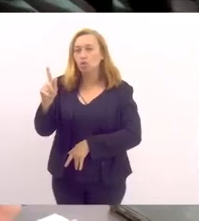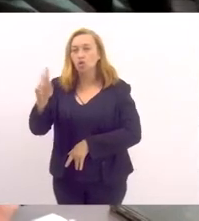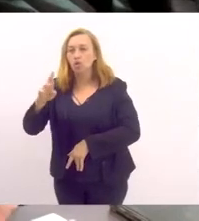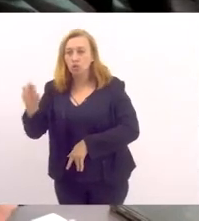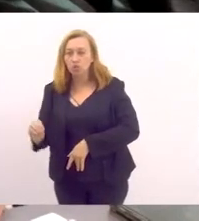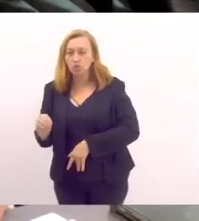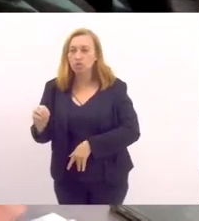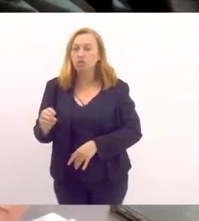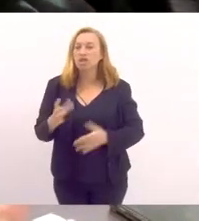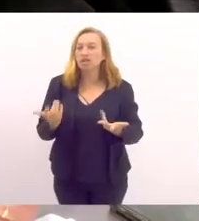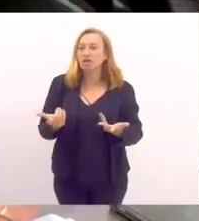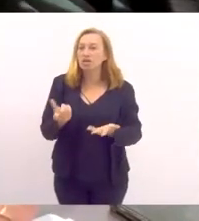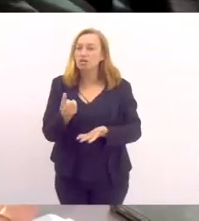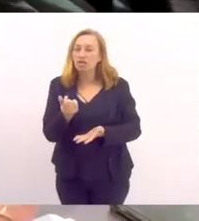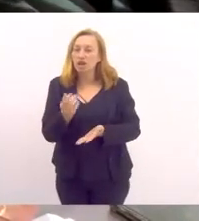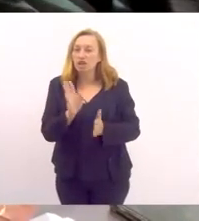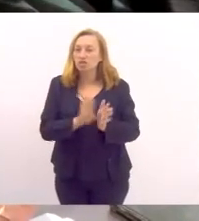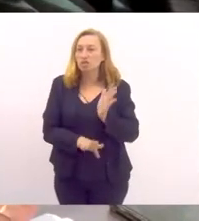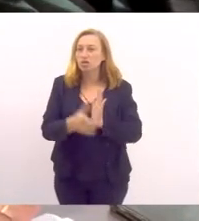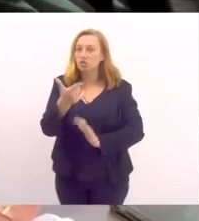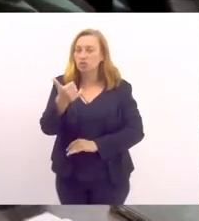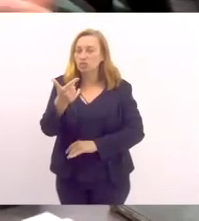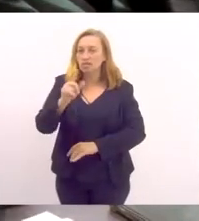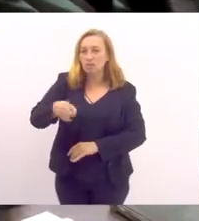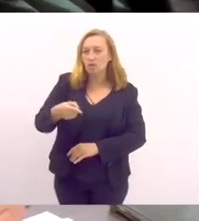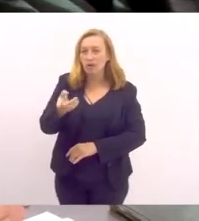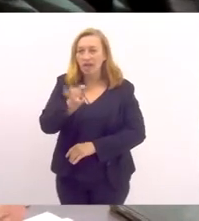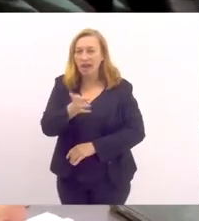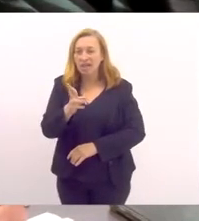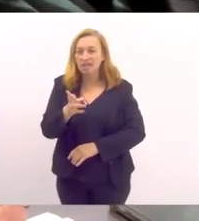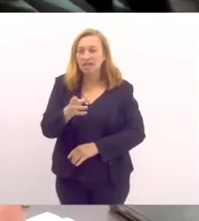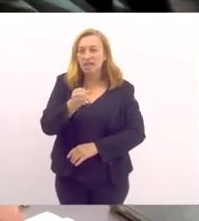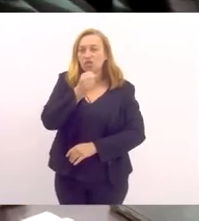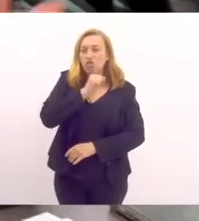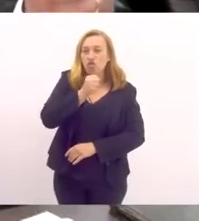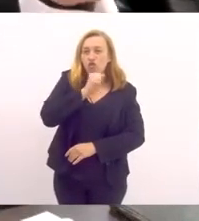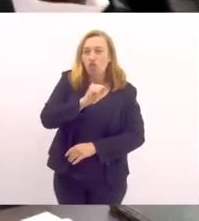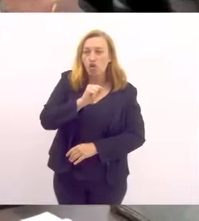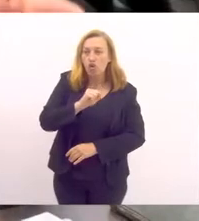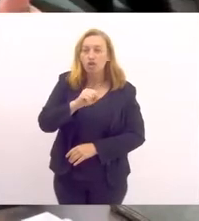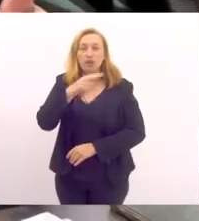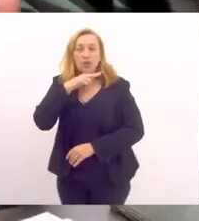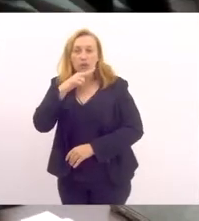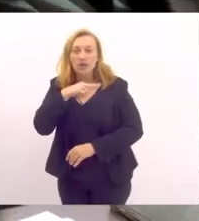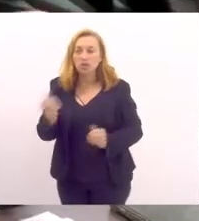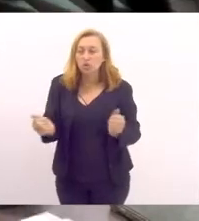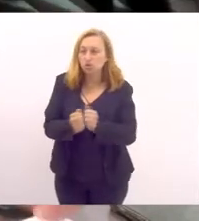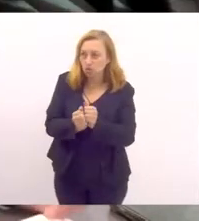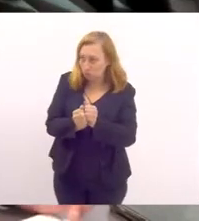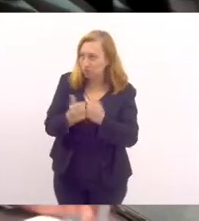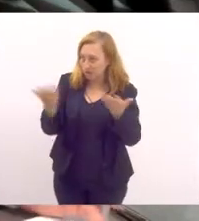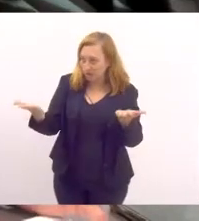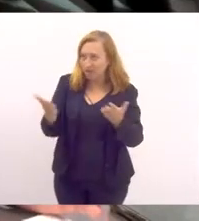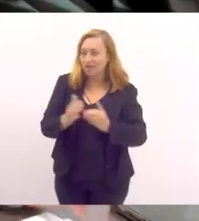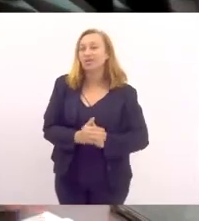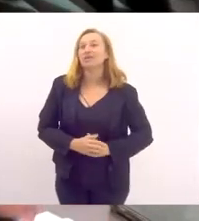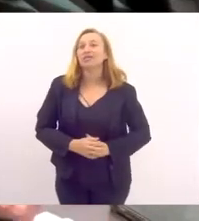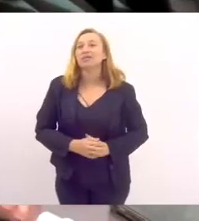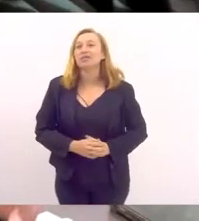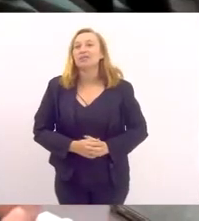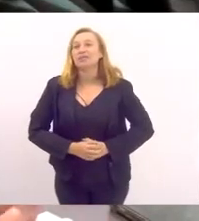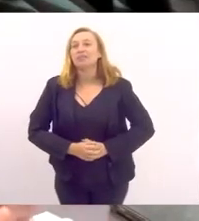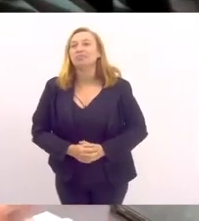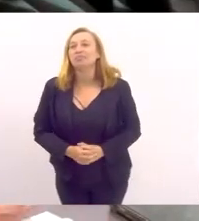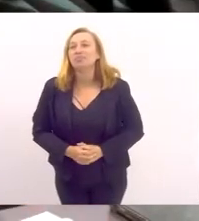avô, né, um dos filhos dele é flamenguista, e o neto é botafoguense, hoje ele vai no Engenhão. Eu falei, hoje vai ser mais difícil, tem que